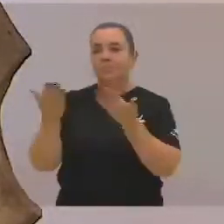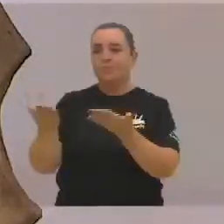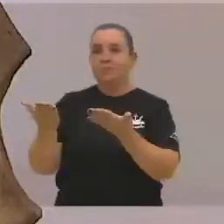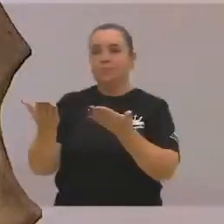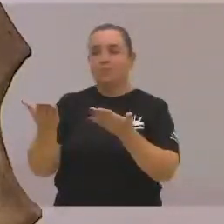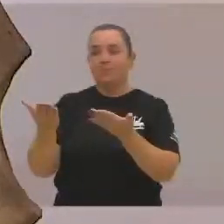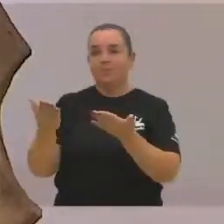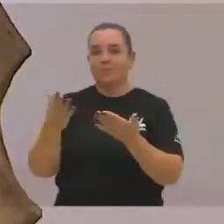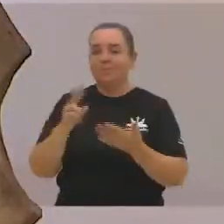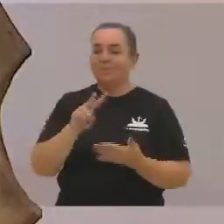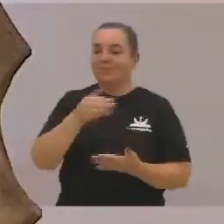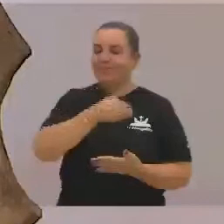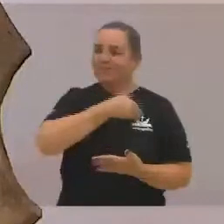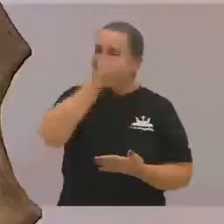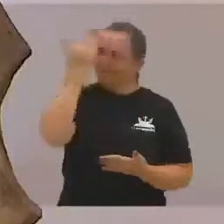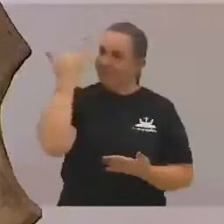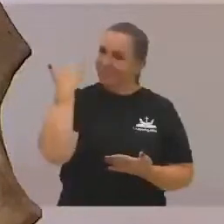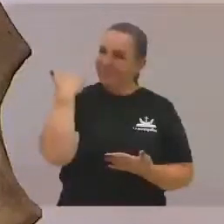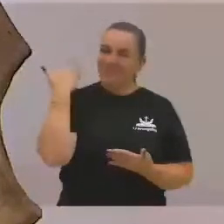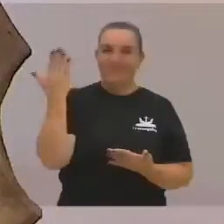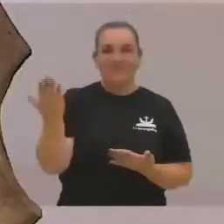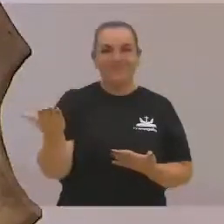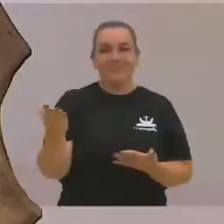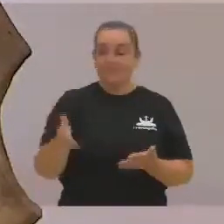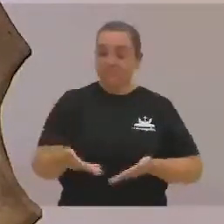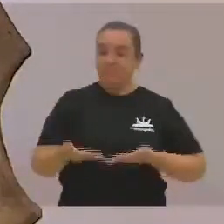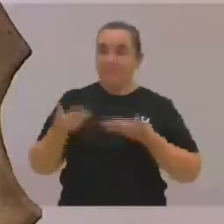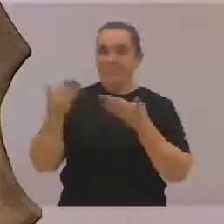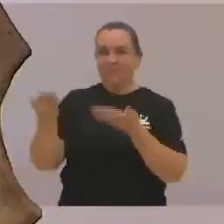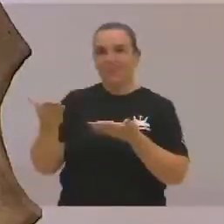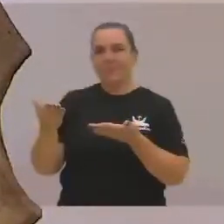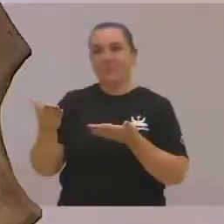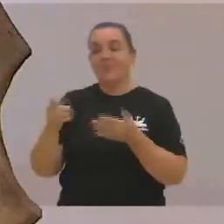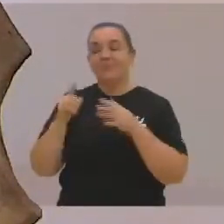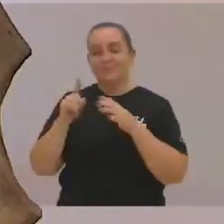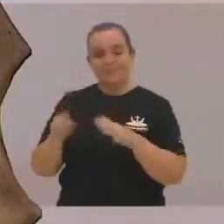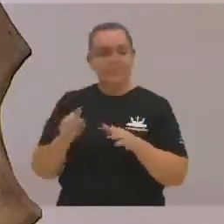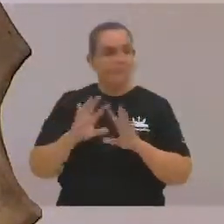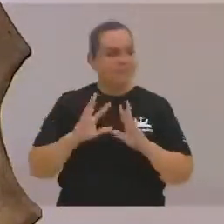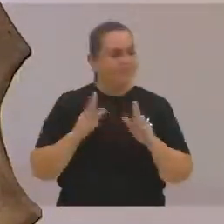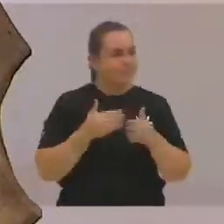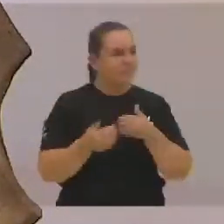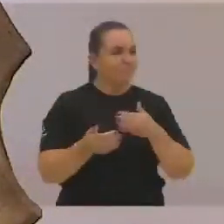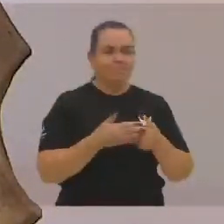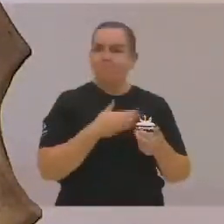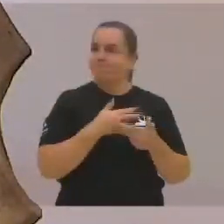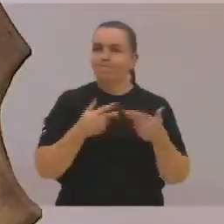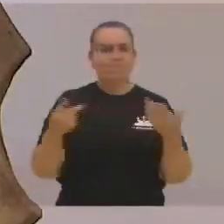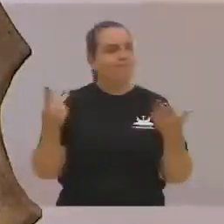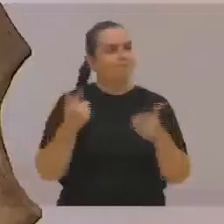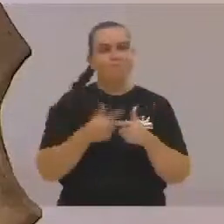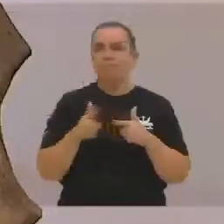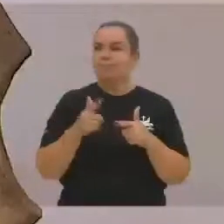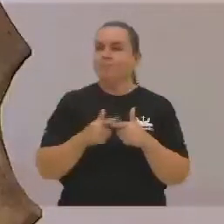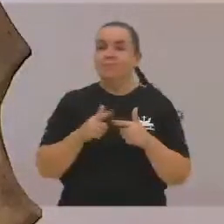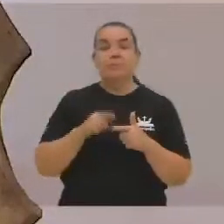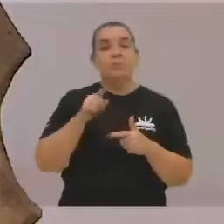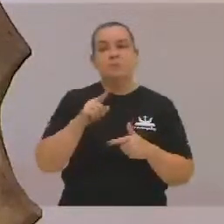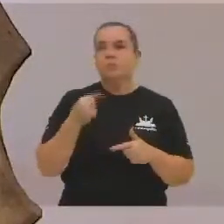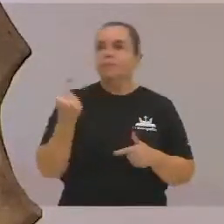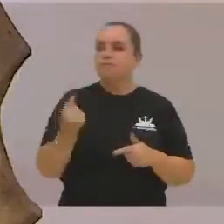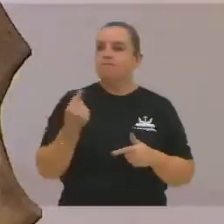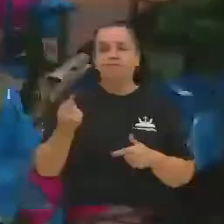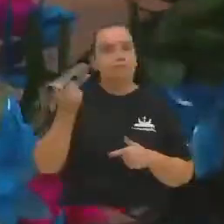à Virgem Maria. Entregue para Nossa Senhora as situações difíceis que você sozinho não está